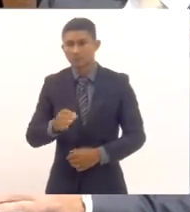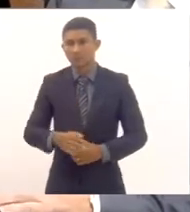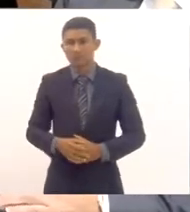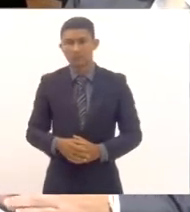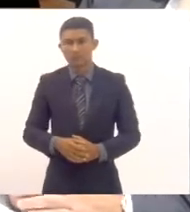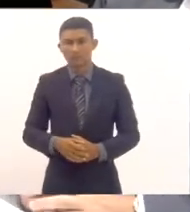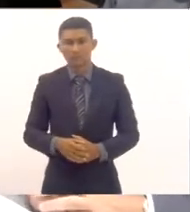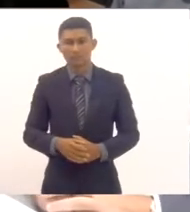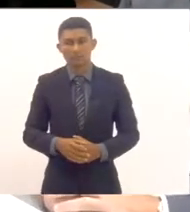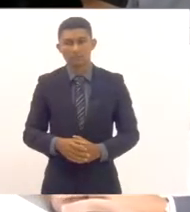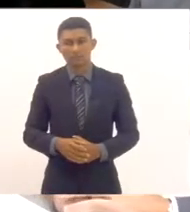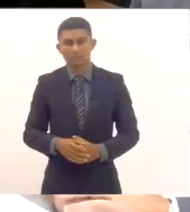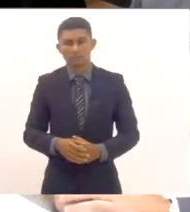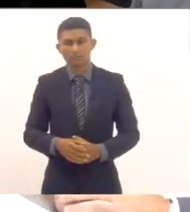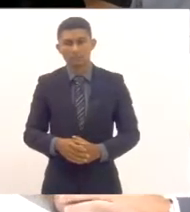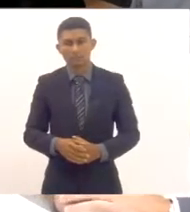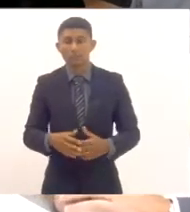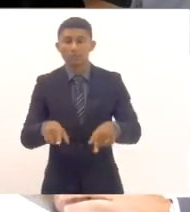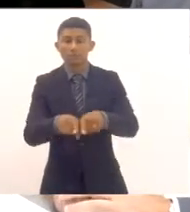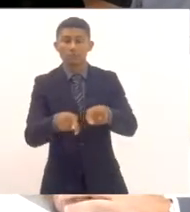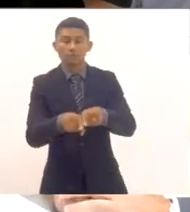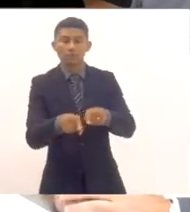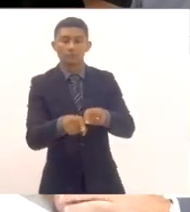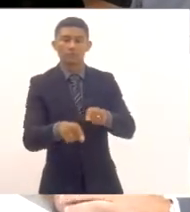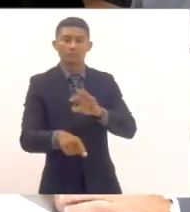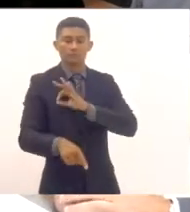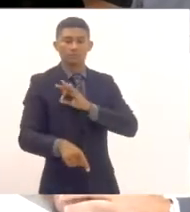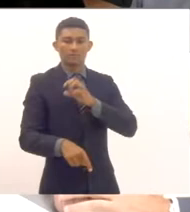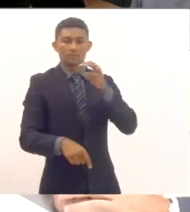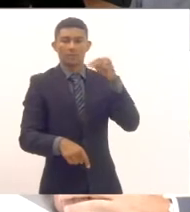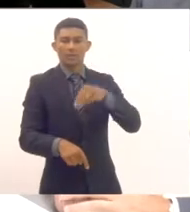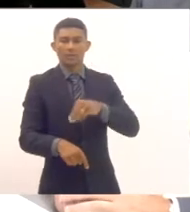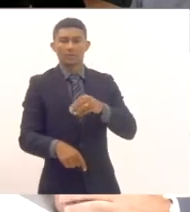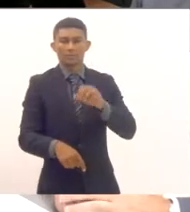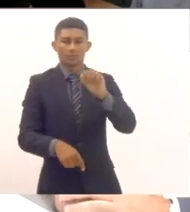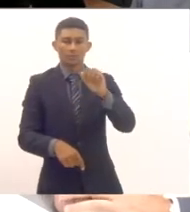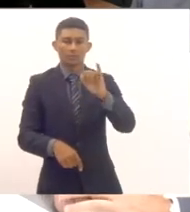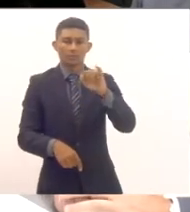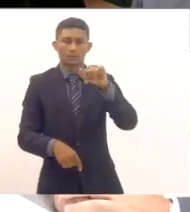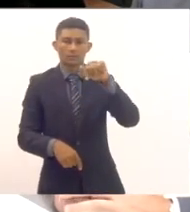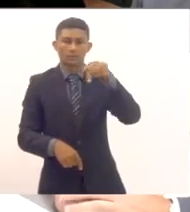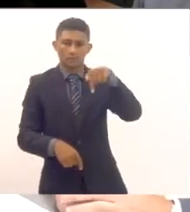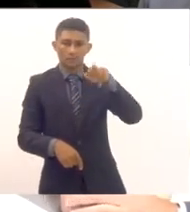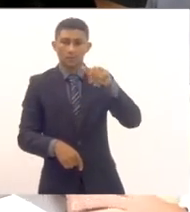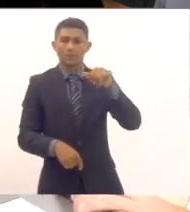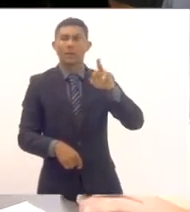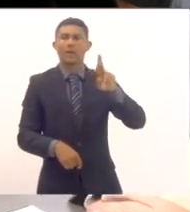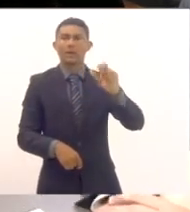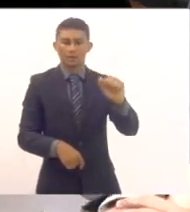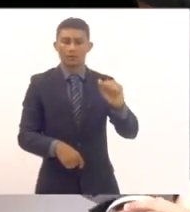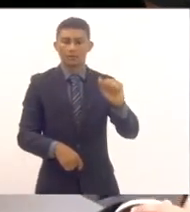i a i a Major PM Siqueira quem é